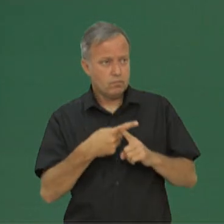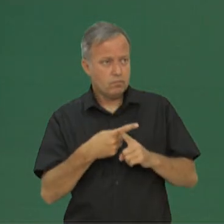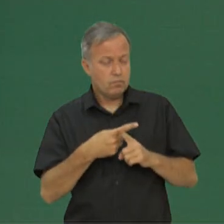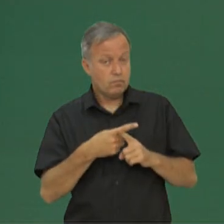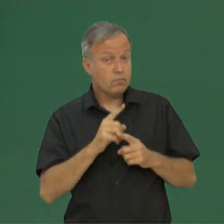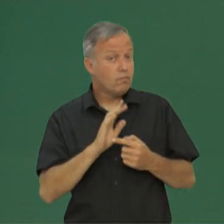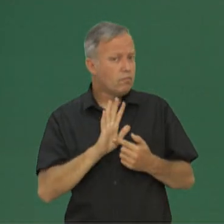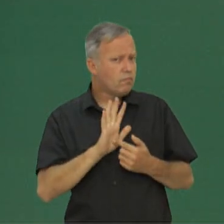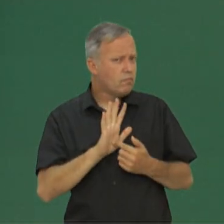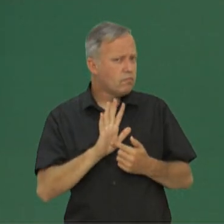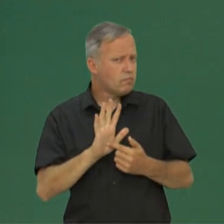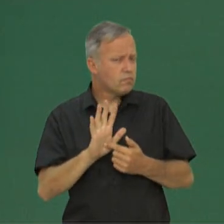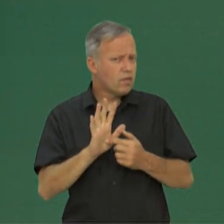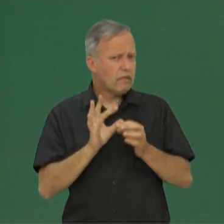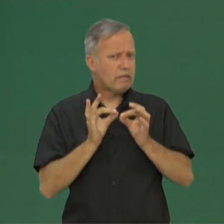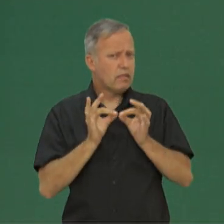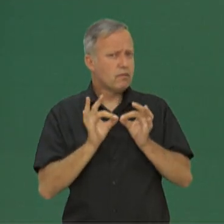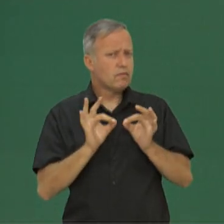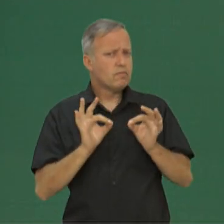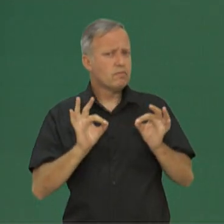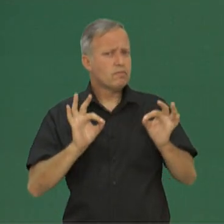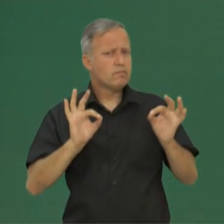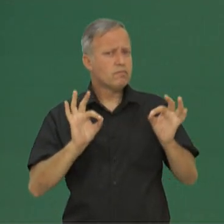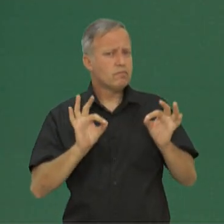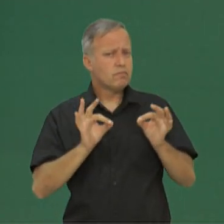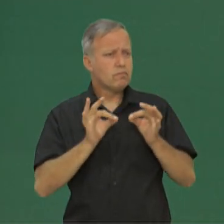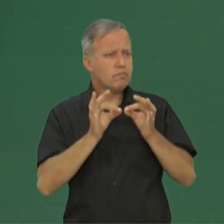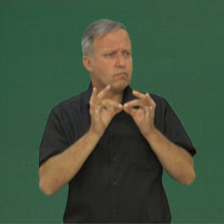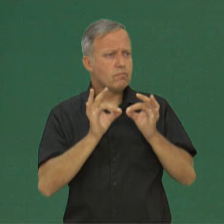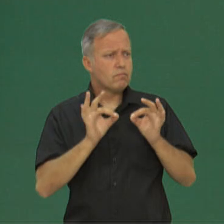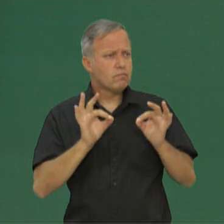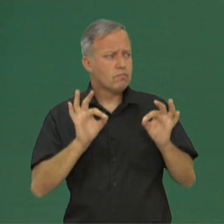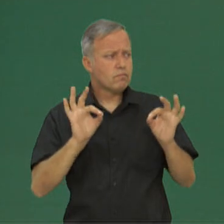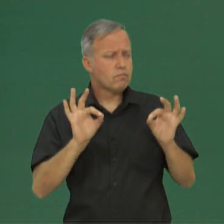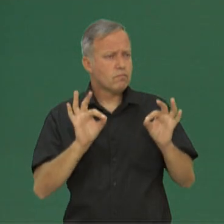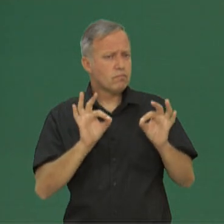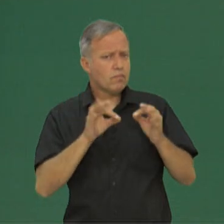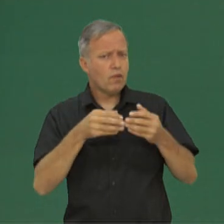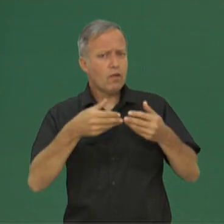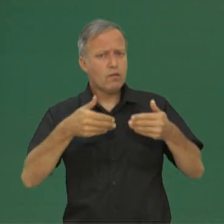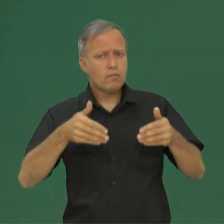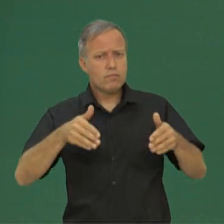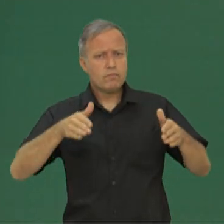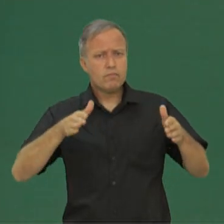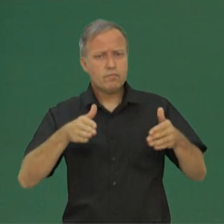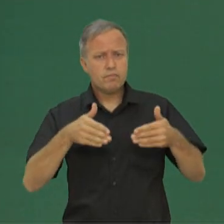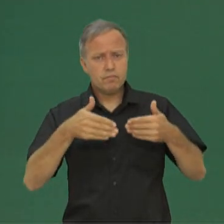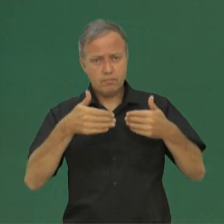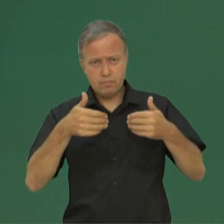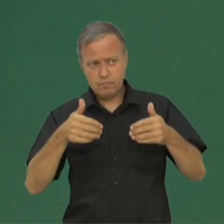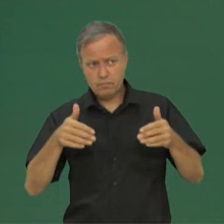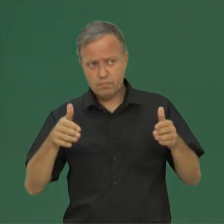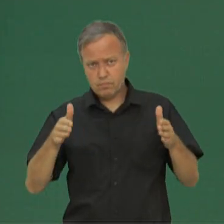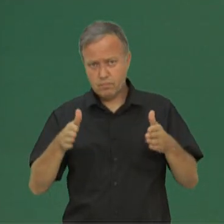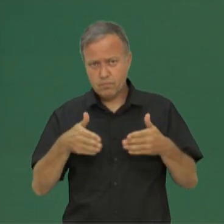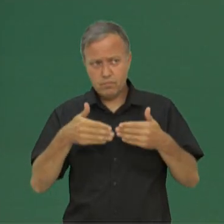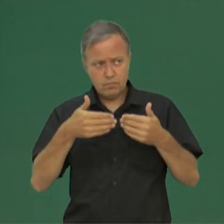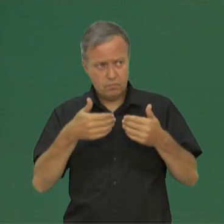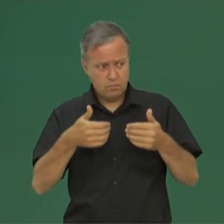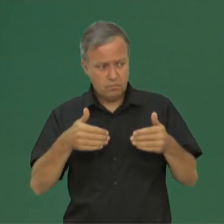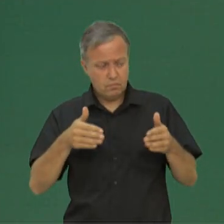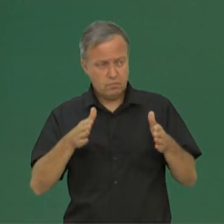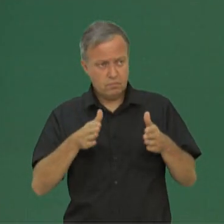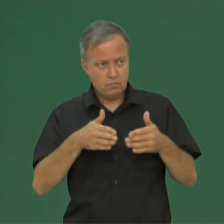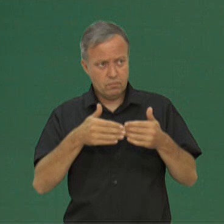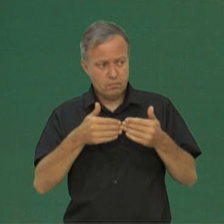a delicadeza da bailarina, né? Mostrava a leveza da bailarina, a pureza da bailarina,